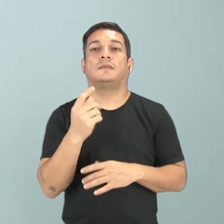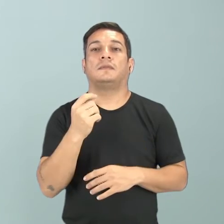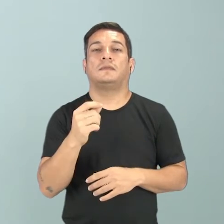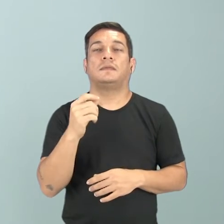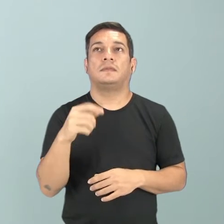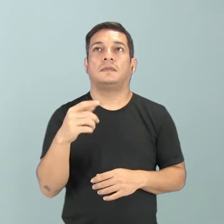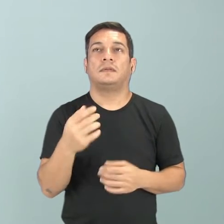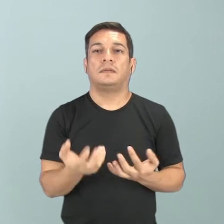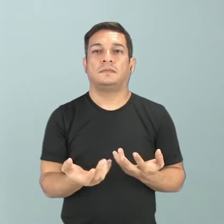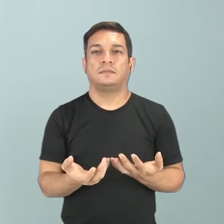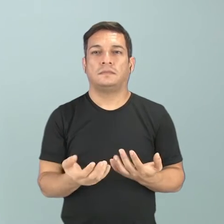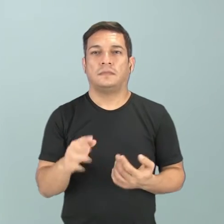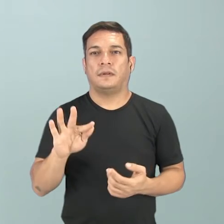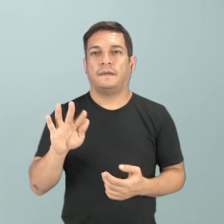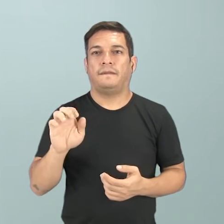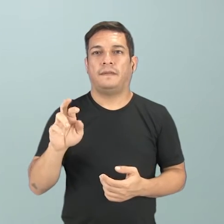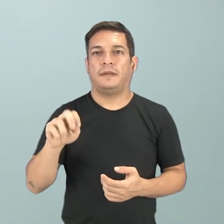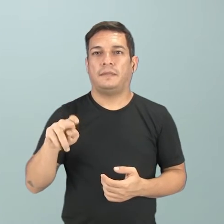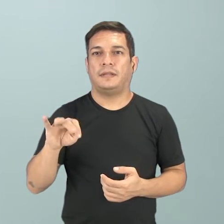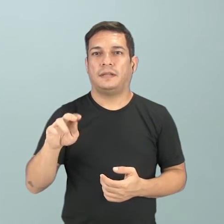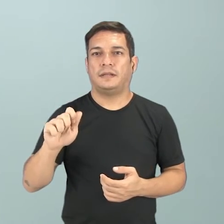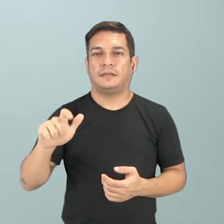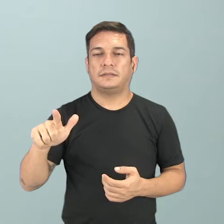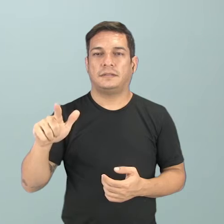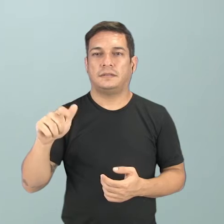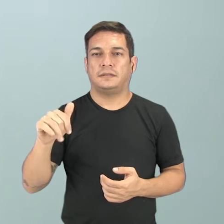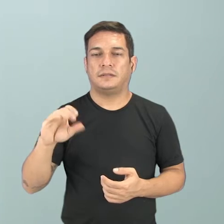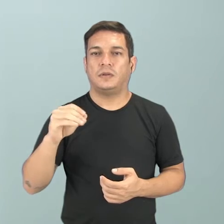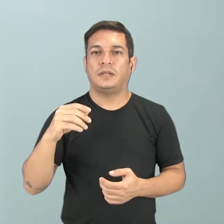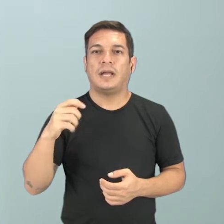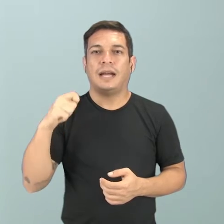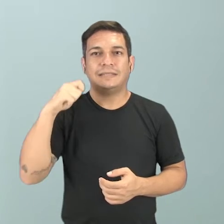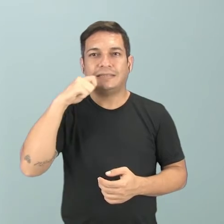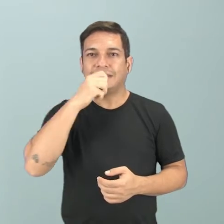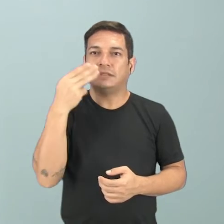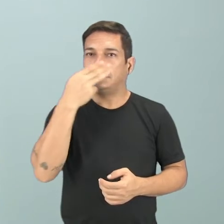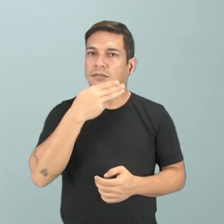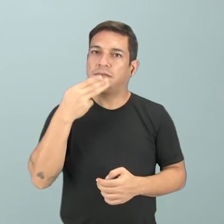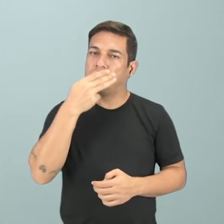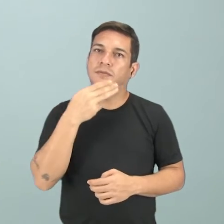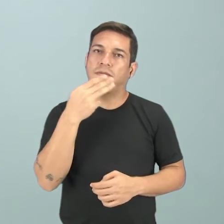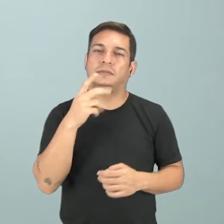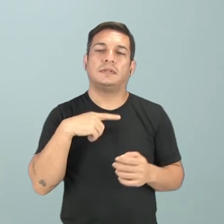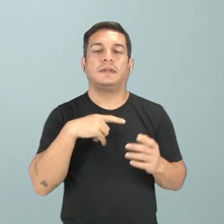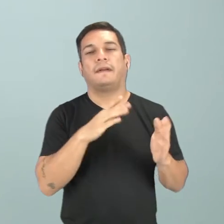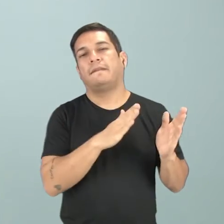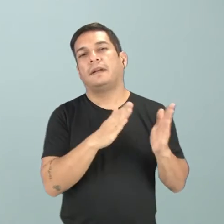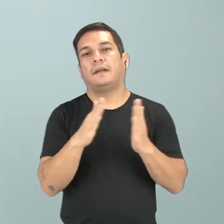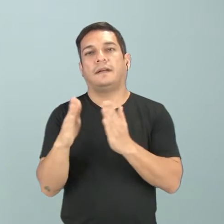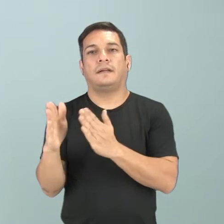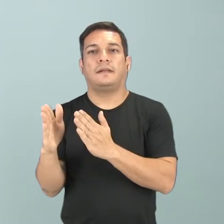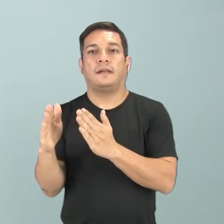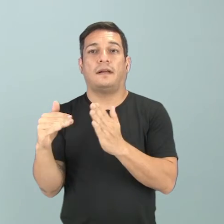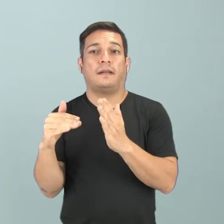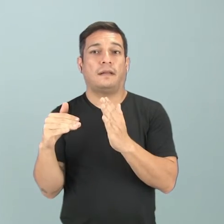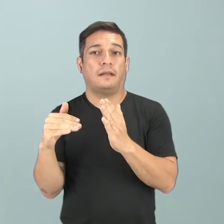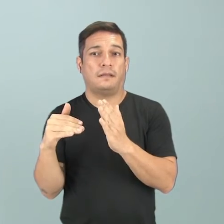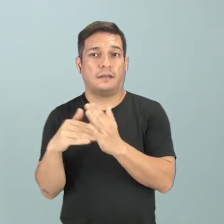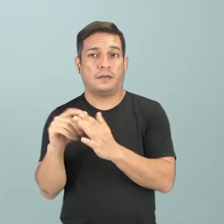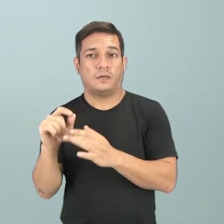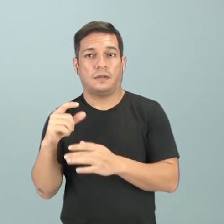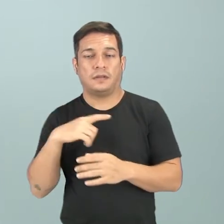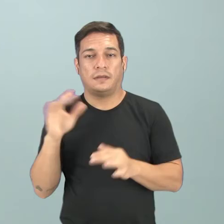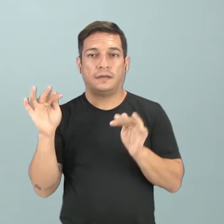da fermentação da cana-de-açúcar. Tranquilo? E ela passa por várias etapas até ter de